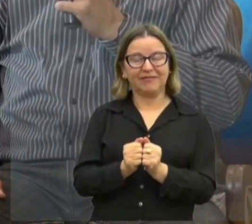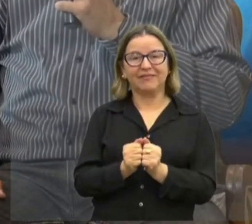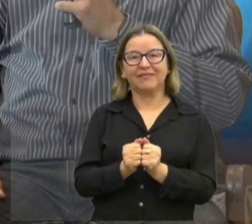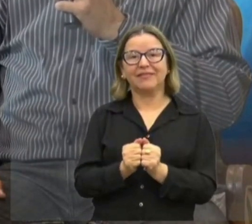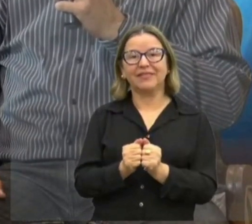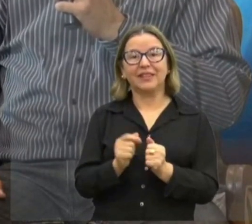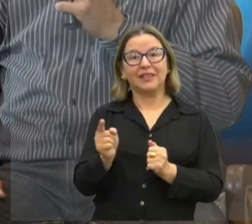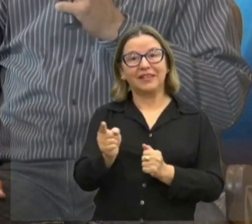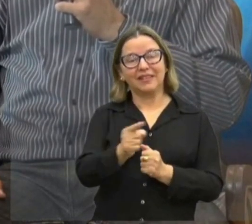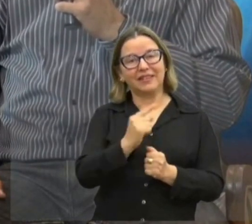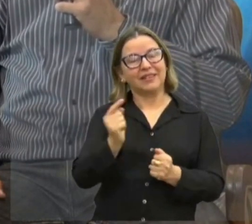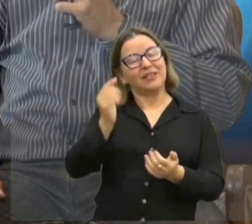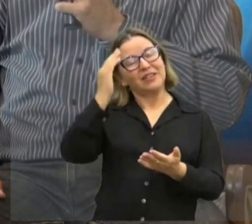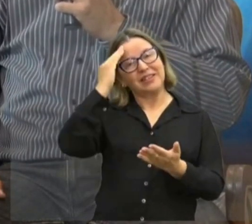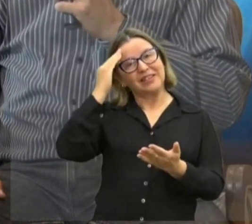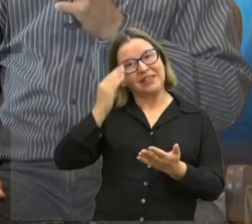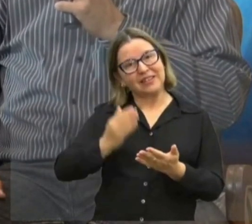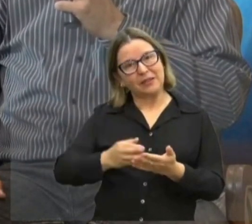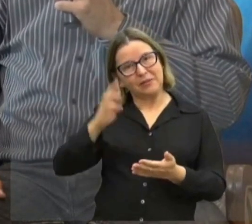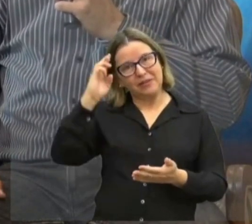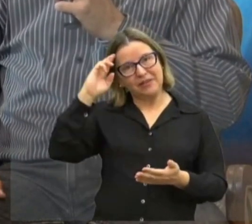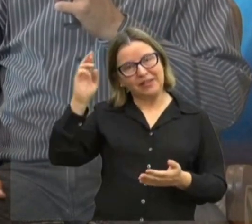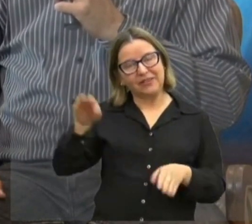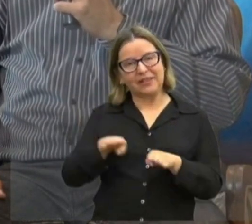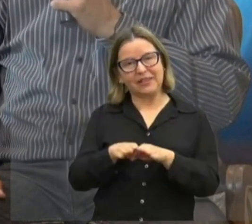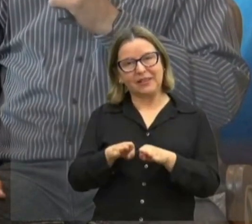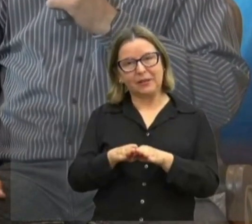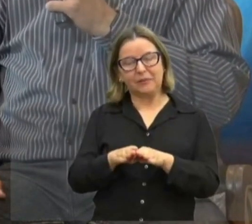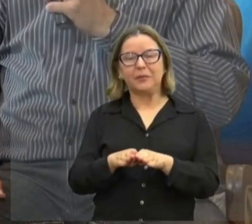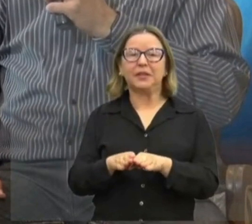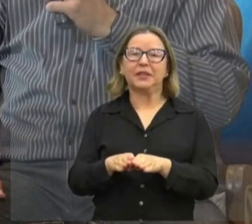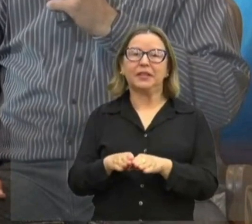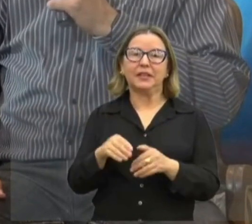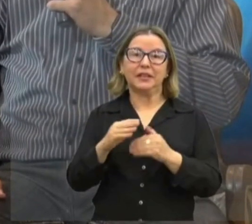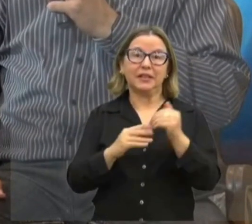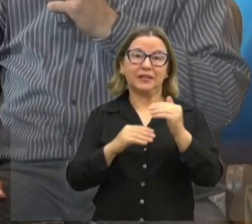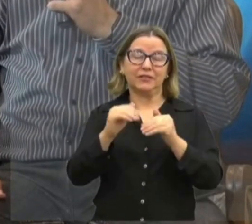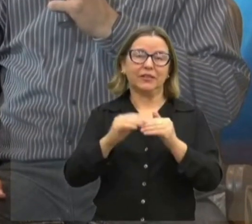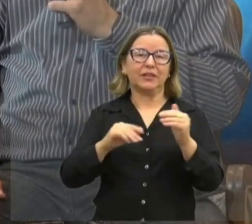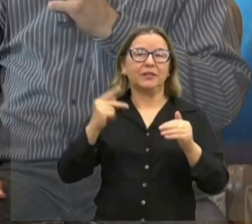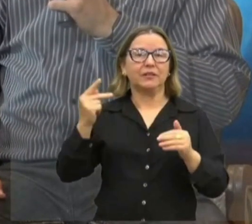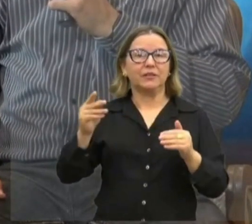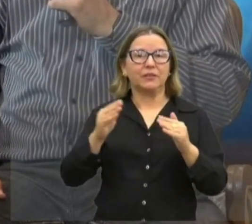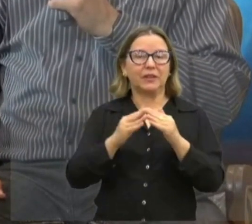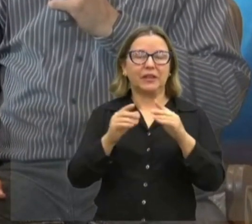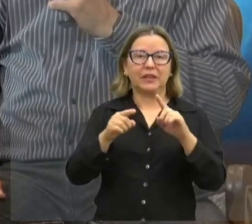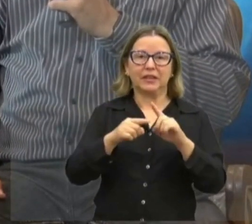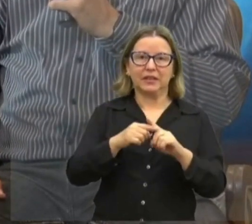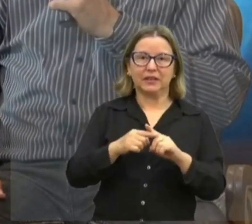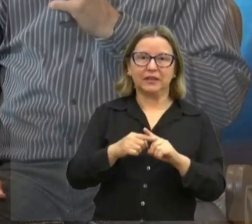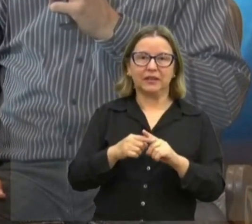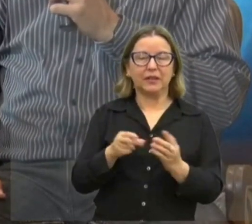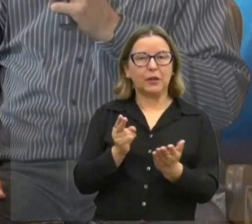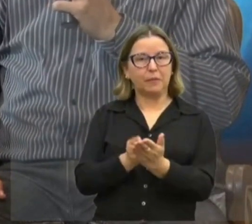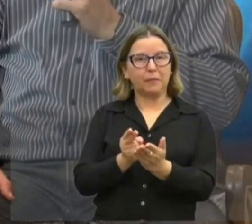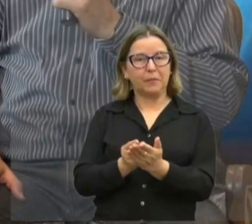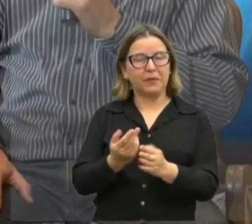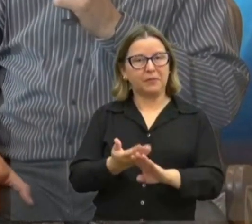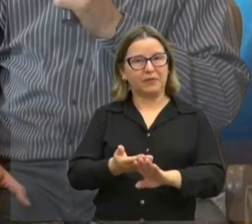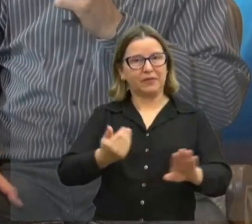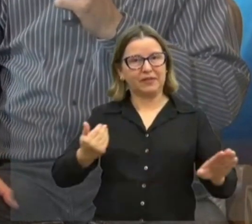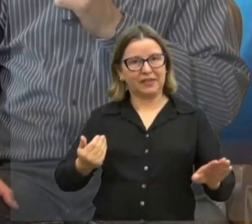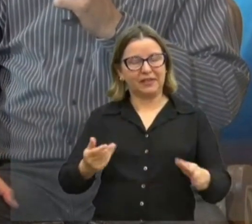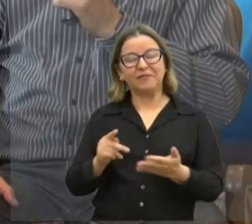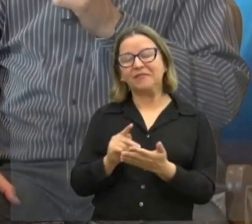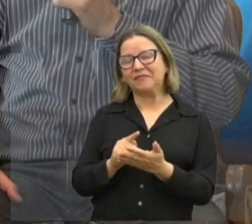nós cremos que o Senhor também está edificando a sua igreja, ainda de maneira distante. É